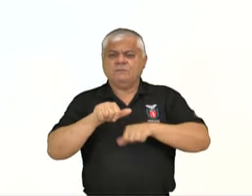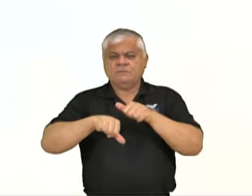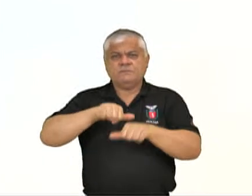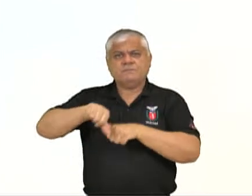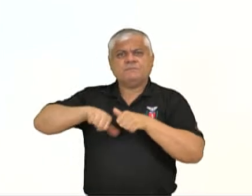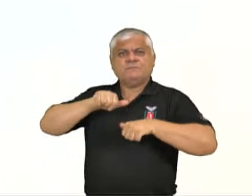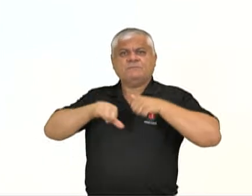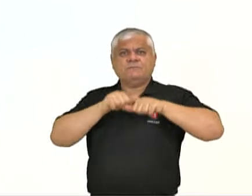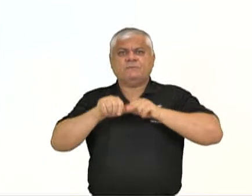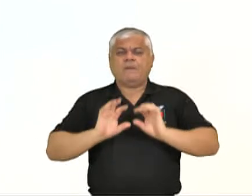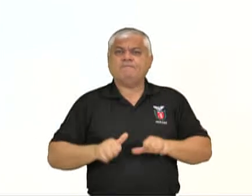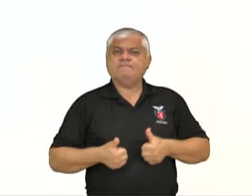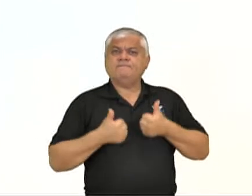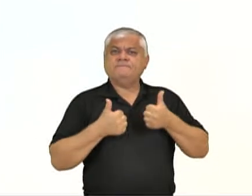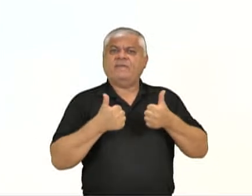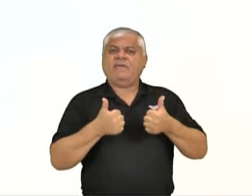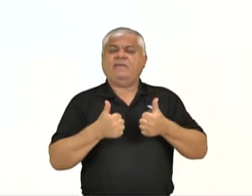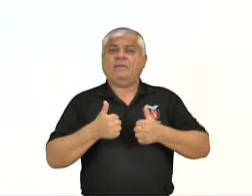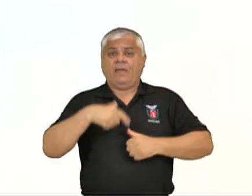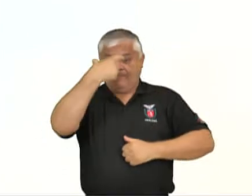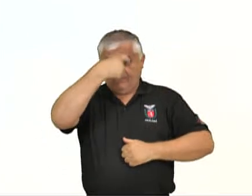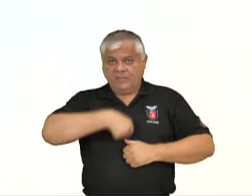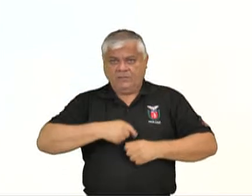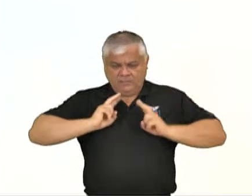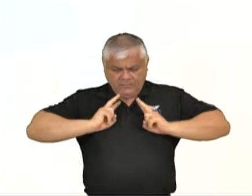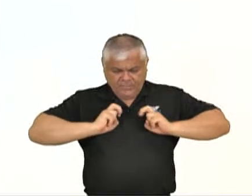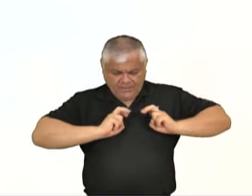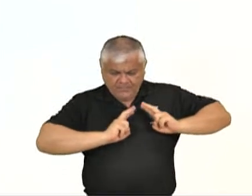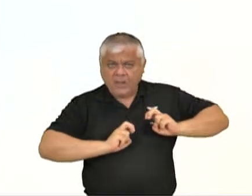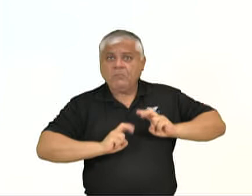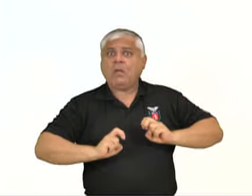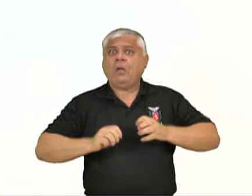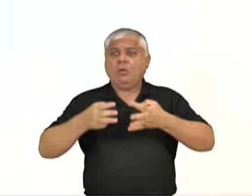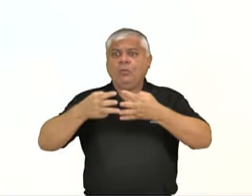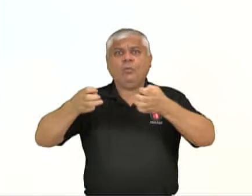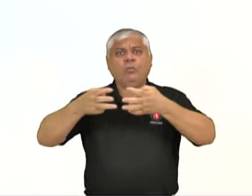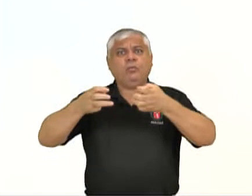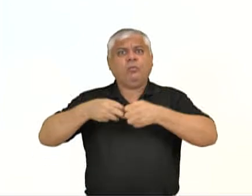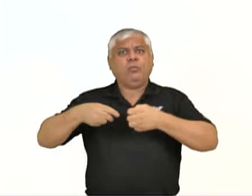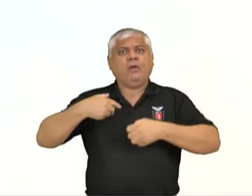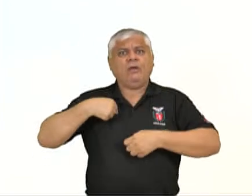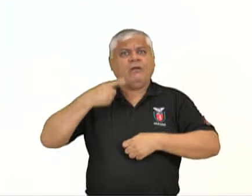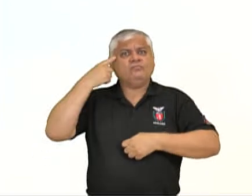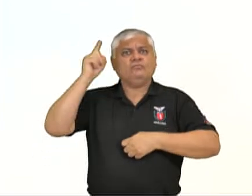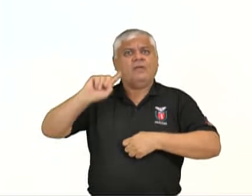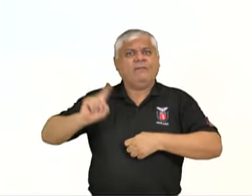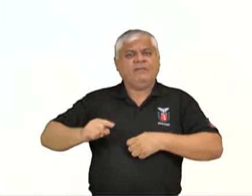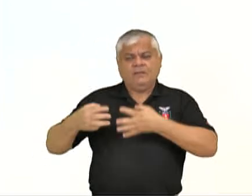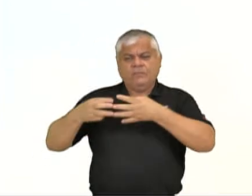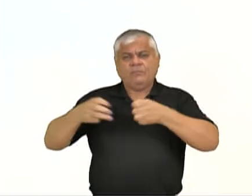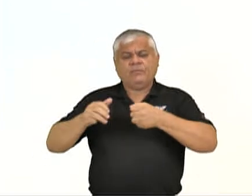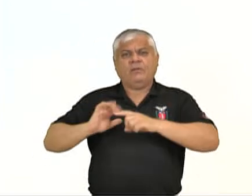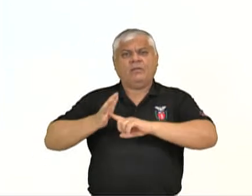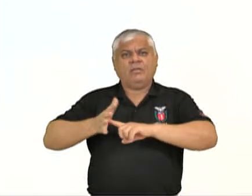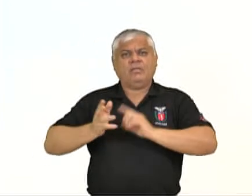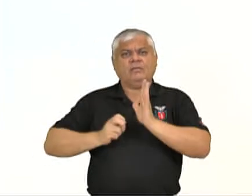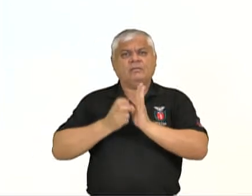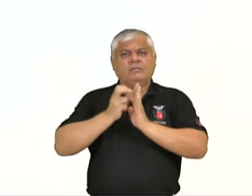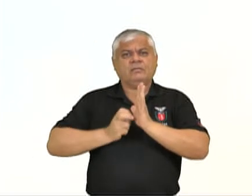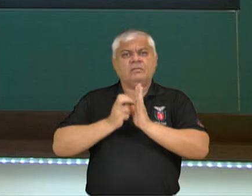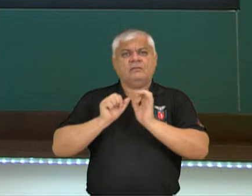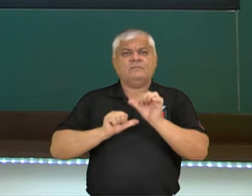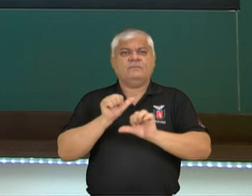O praticante terá a percepção de descobrir músculos que há tempos já não eram ativados e o corpo vai se adaptando às novas